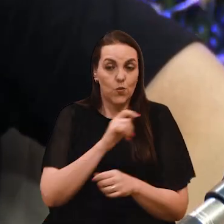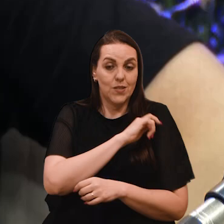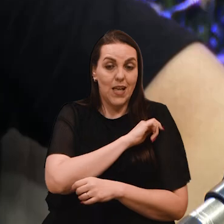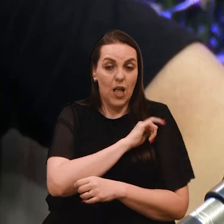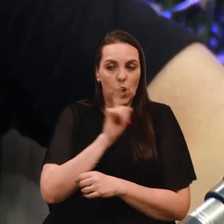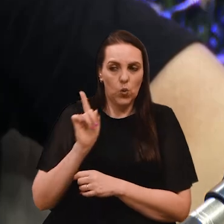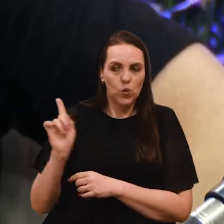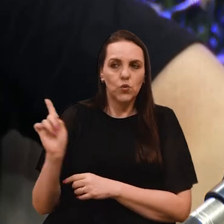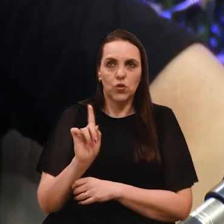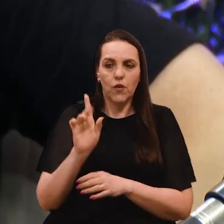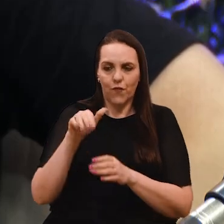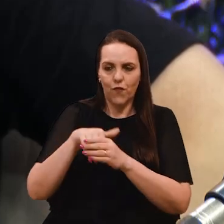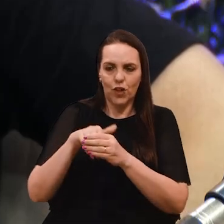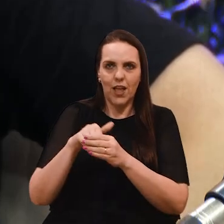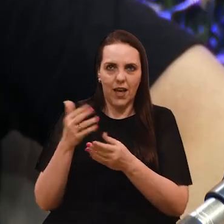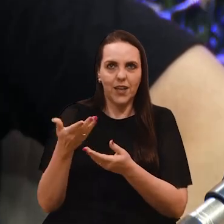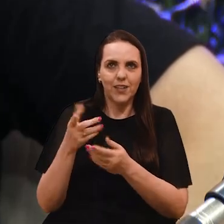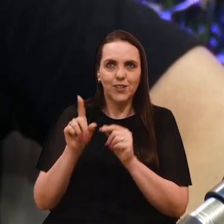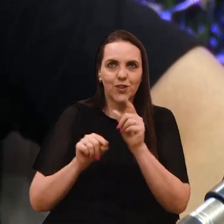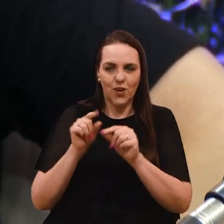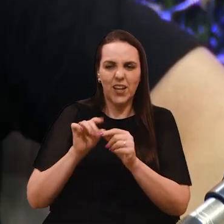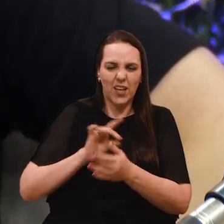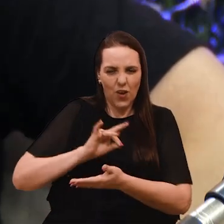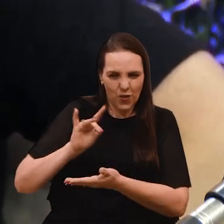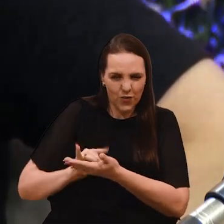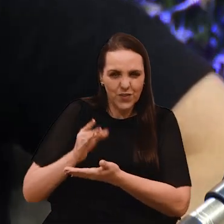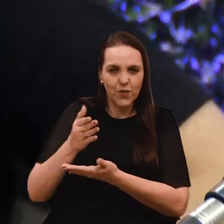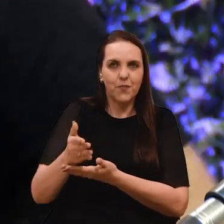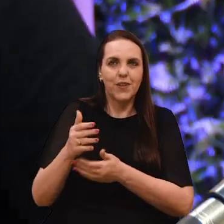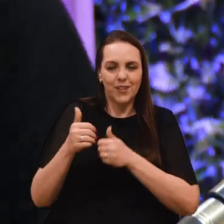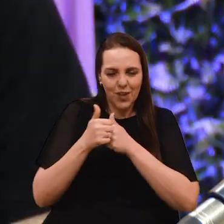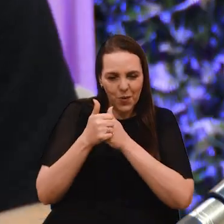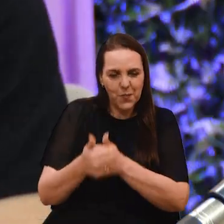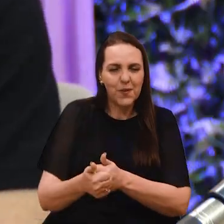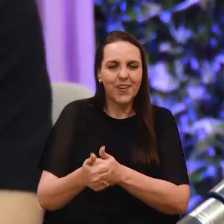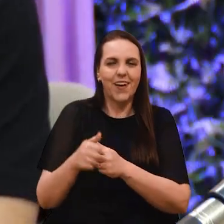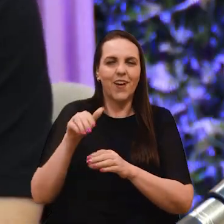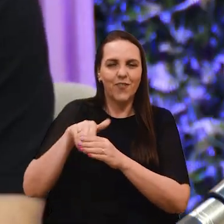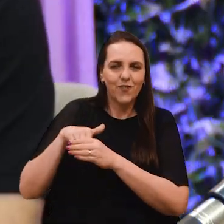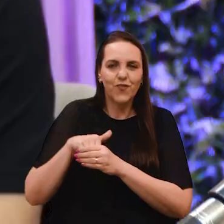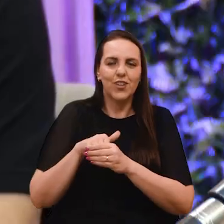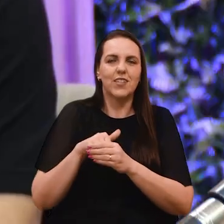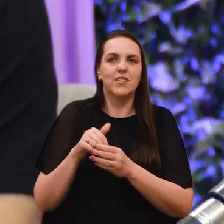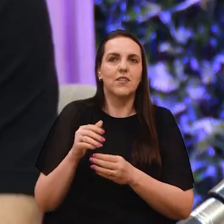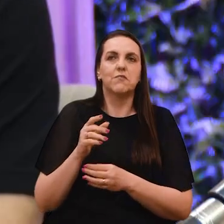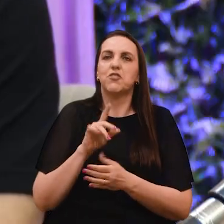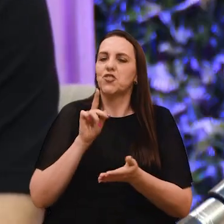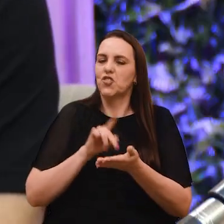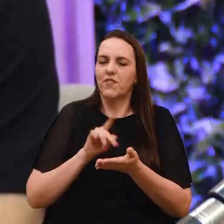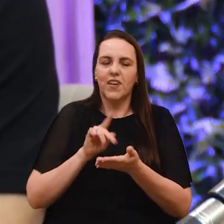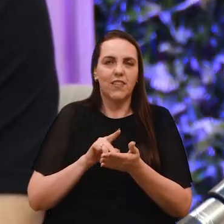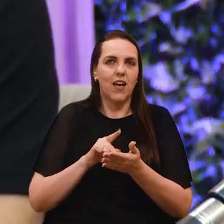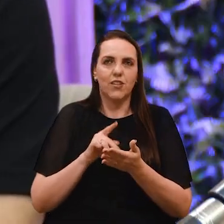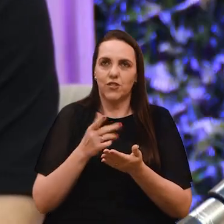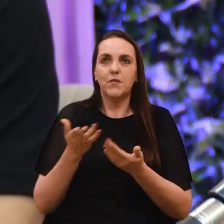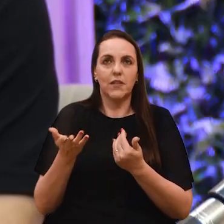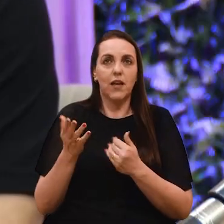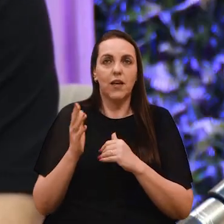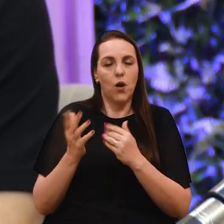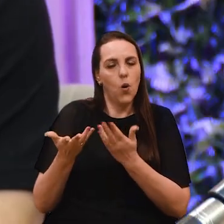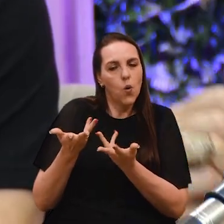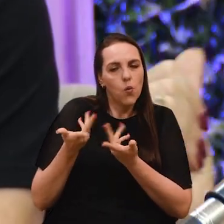estudantes votarem ali oficialmente, a gente acompanhar as votações, realmente qualifica um pouco